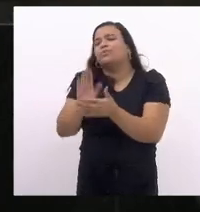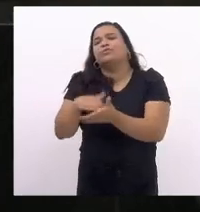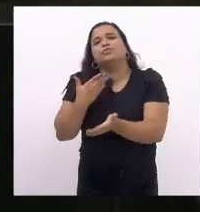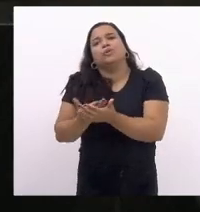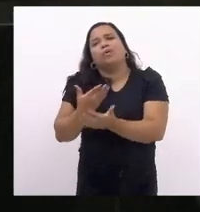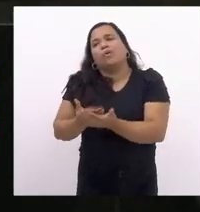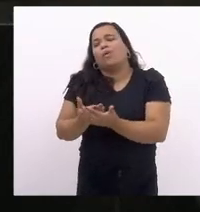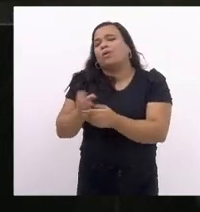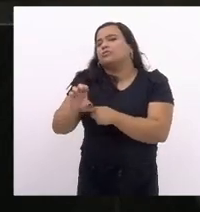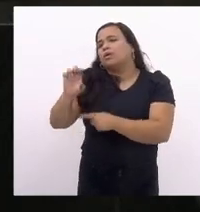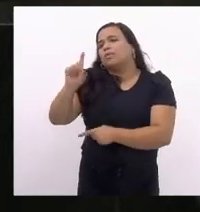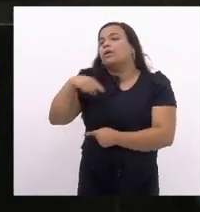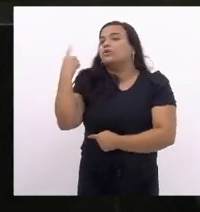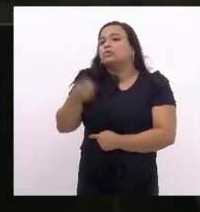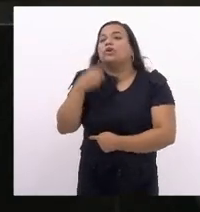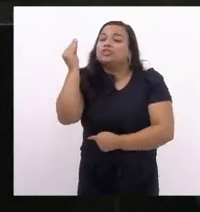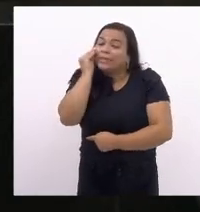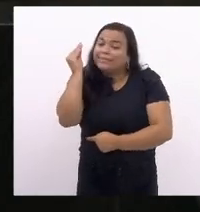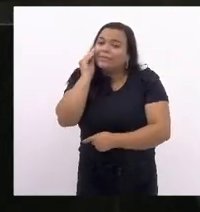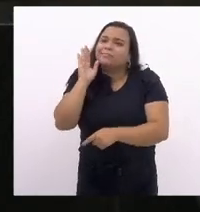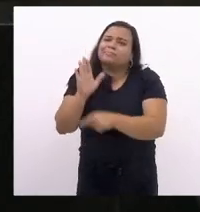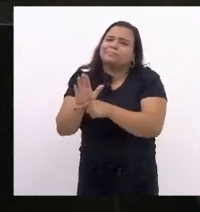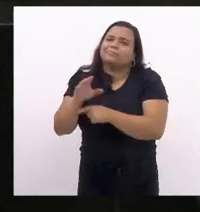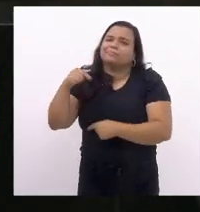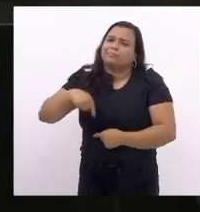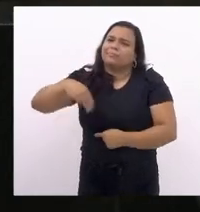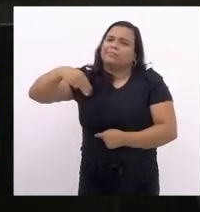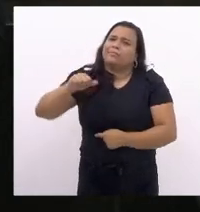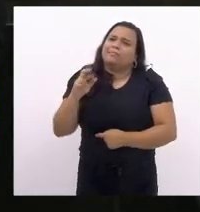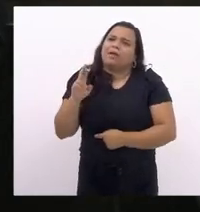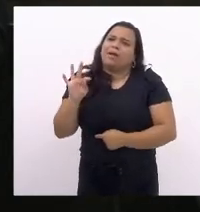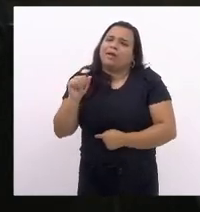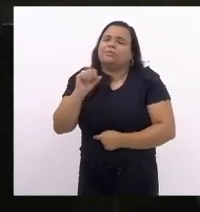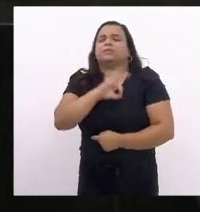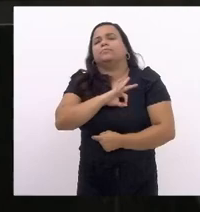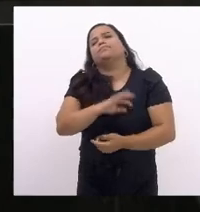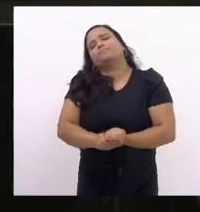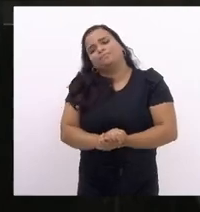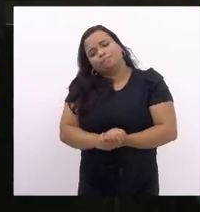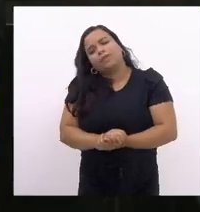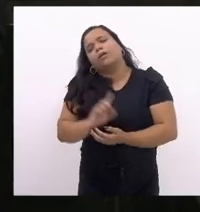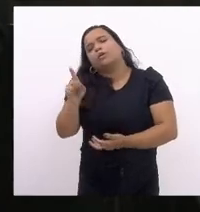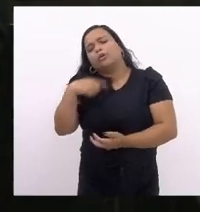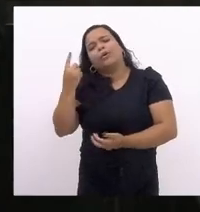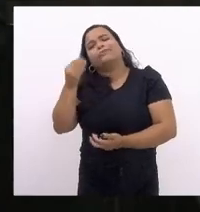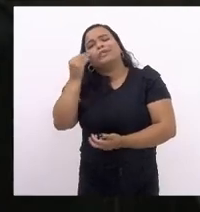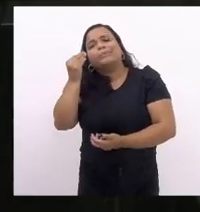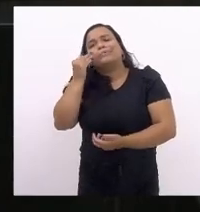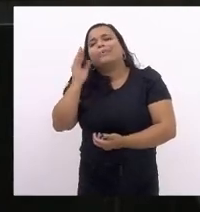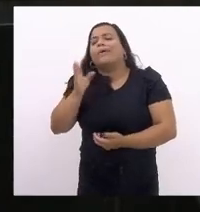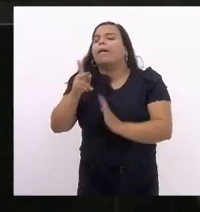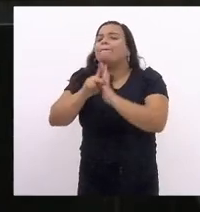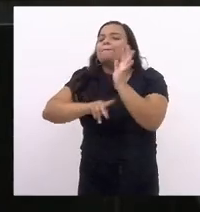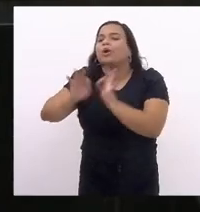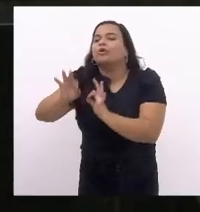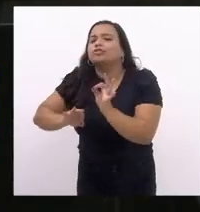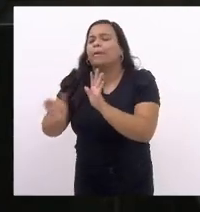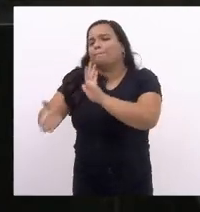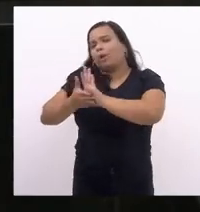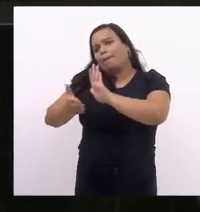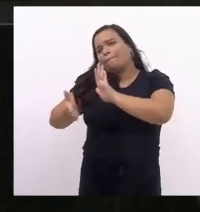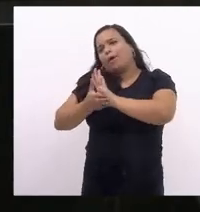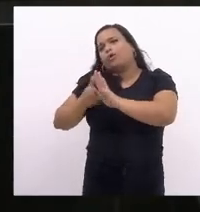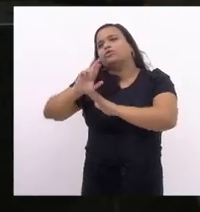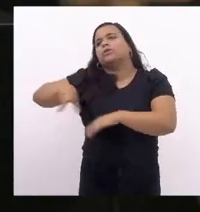e nós tentamos contribuir aqui, Marta. Nós tentamos contribuir com um projeto que propunha, não